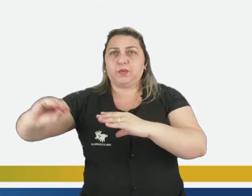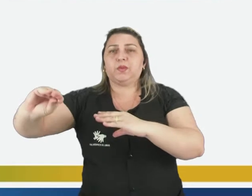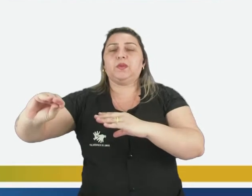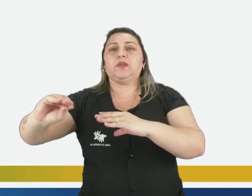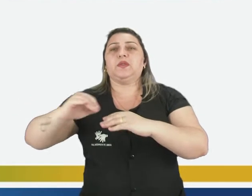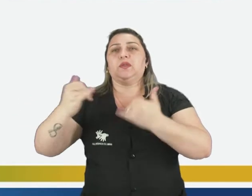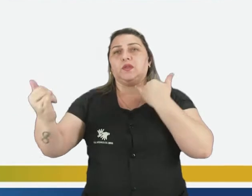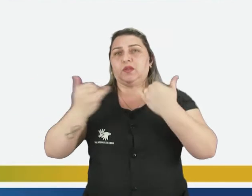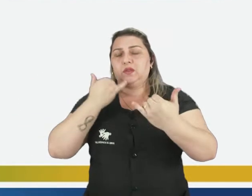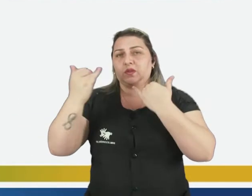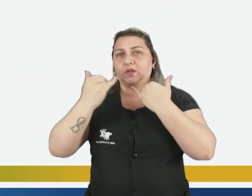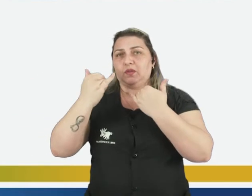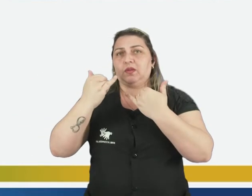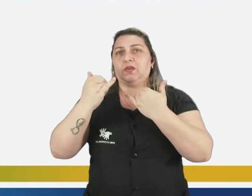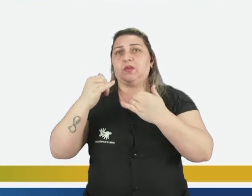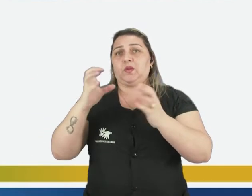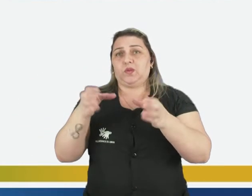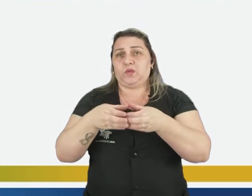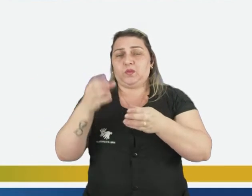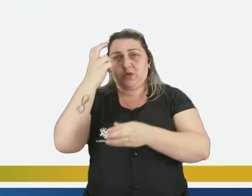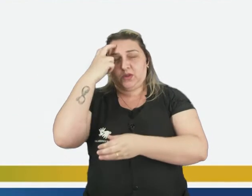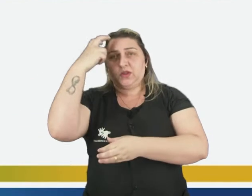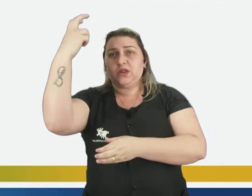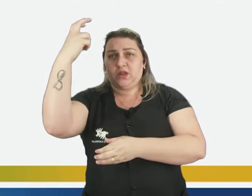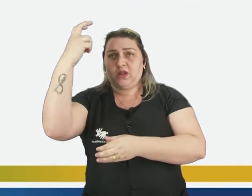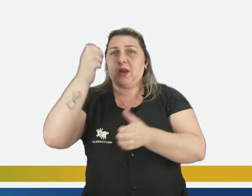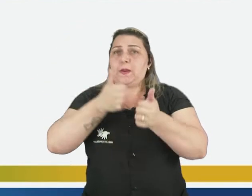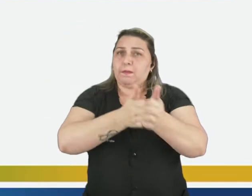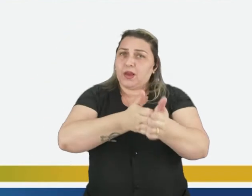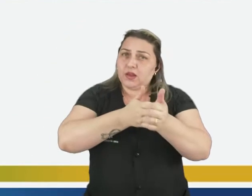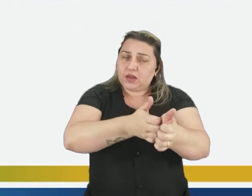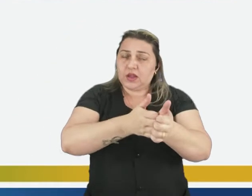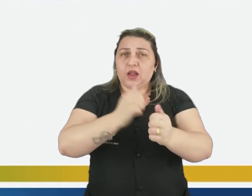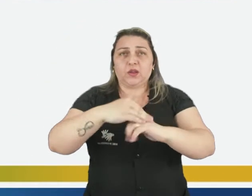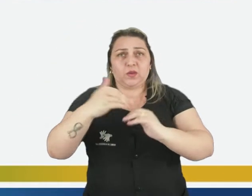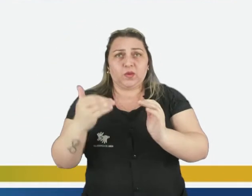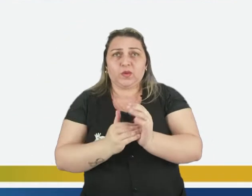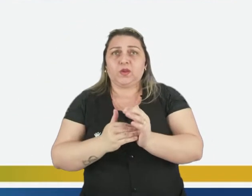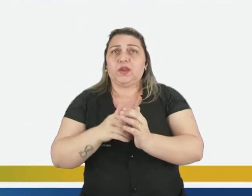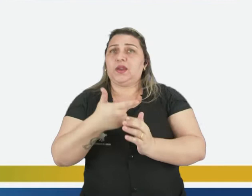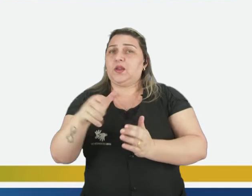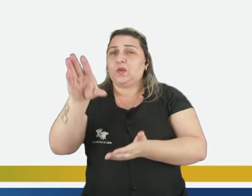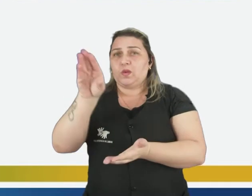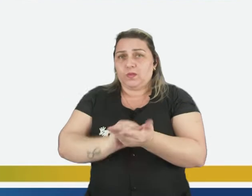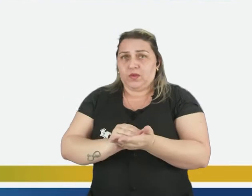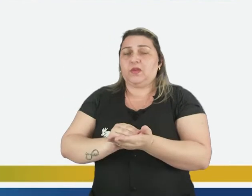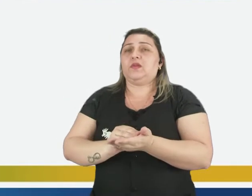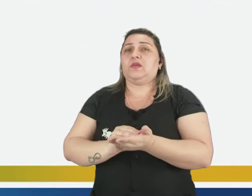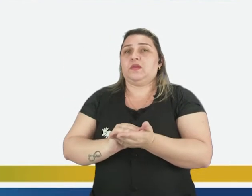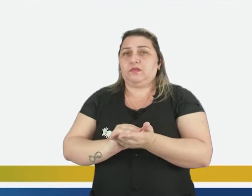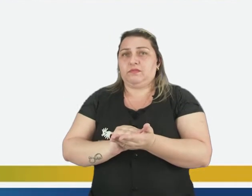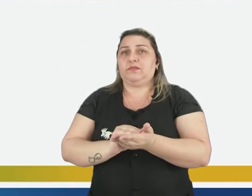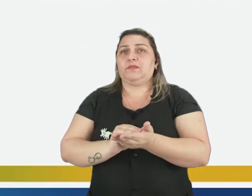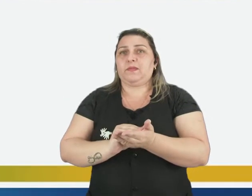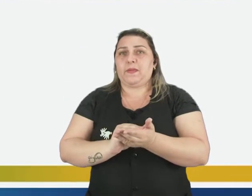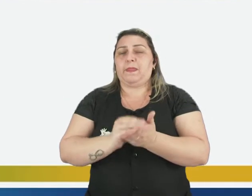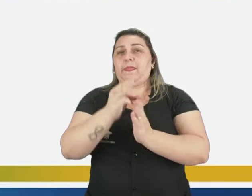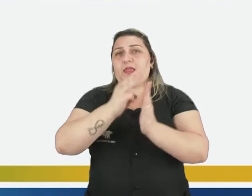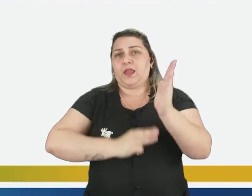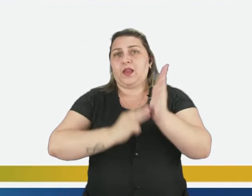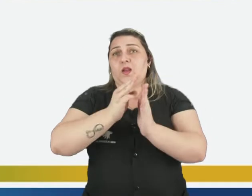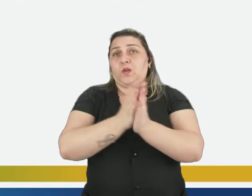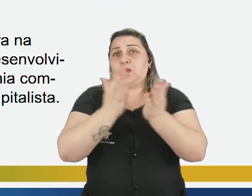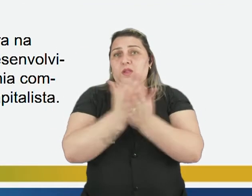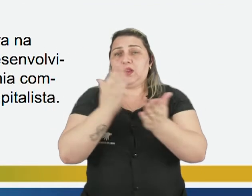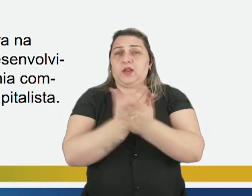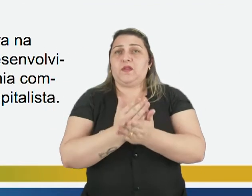para os grupos de inteligência e daí por diante, perseguindo a todos que não seguiam os ideais do Livro